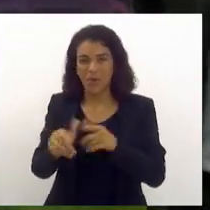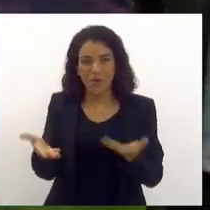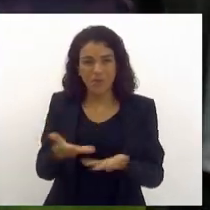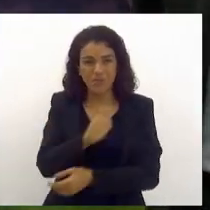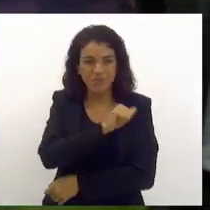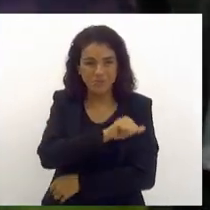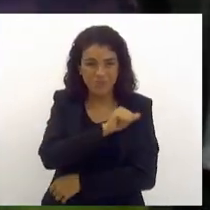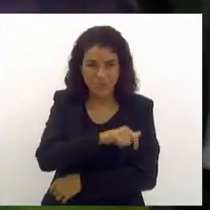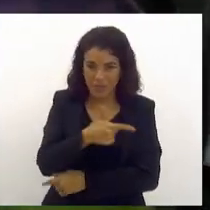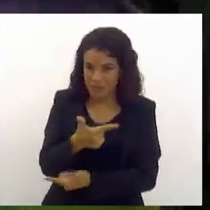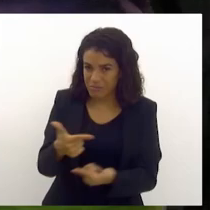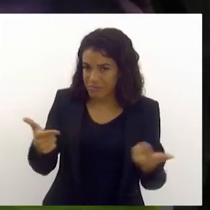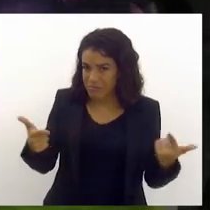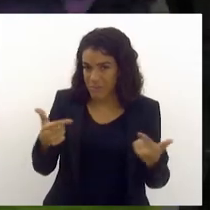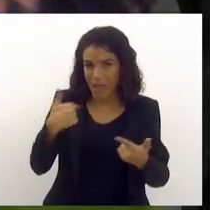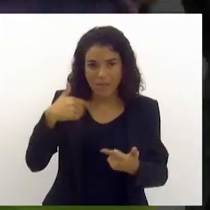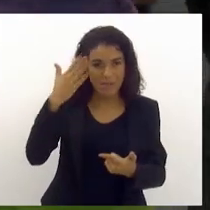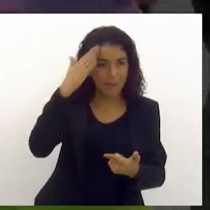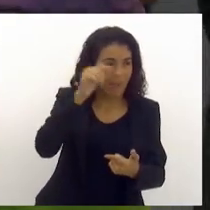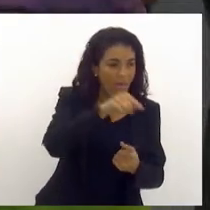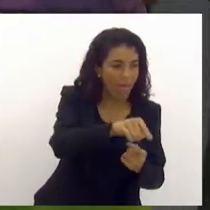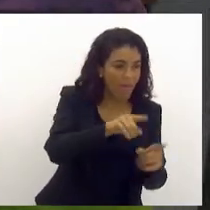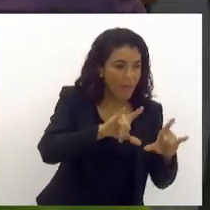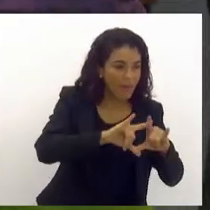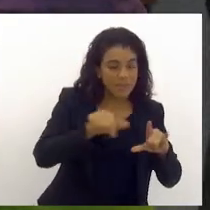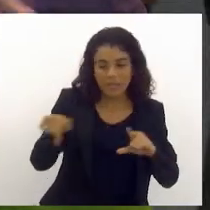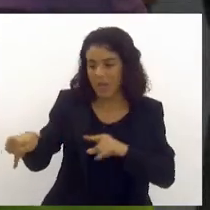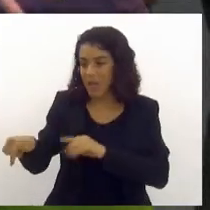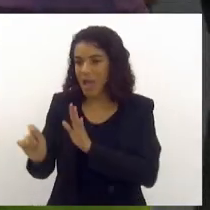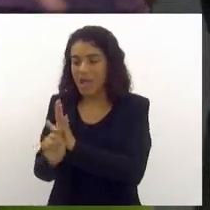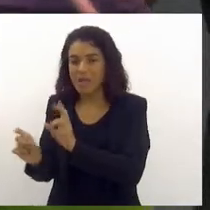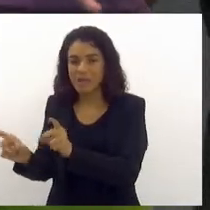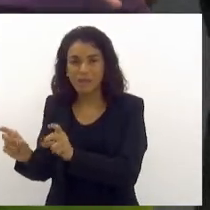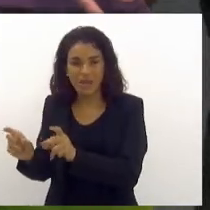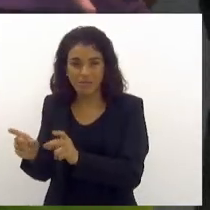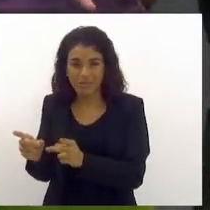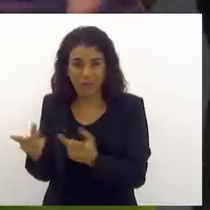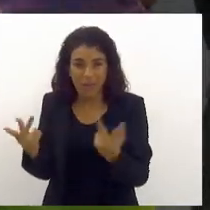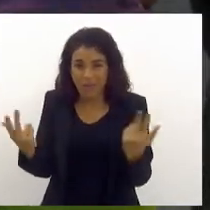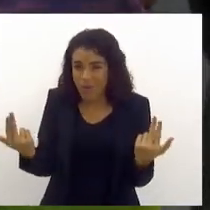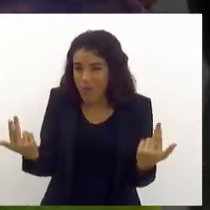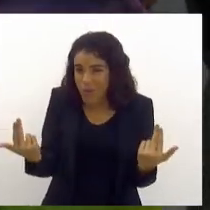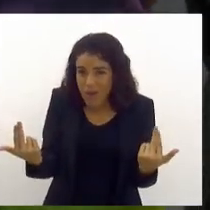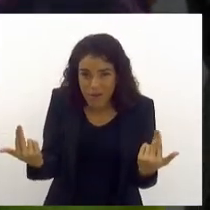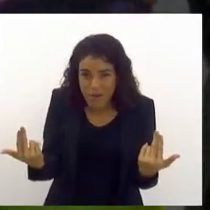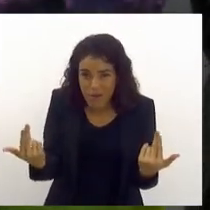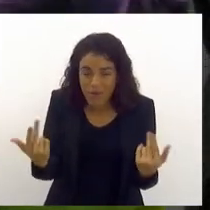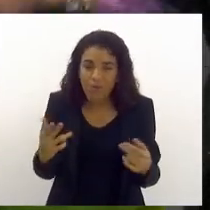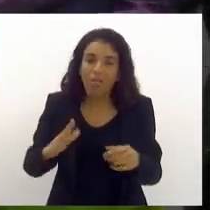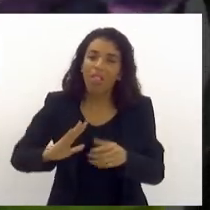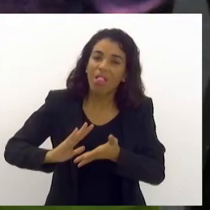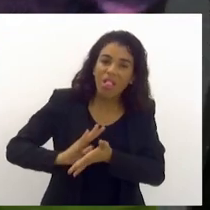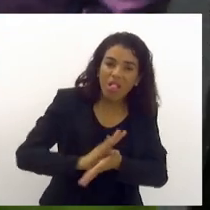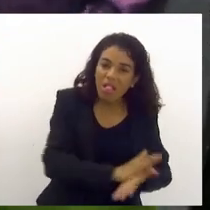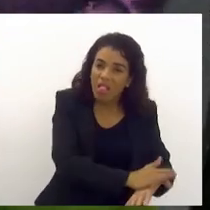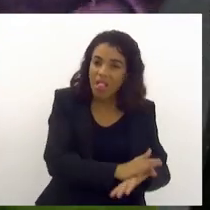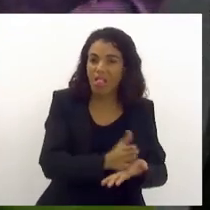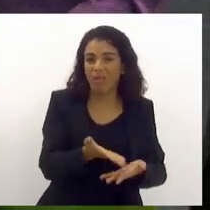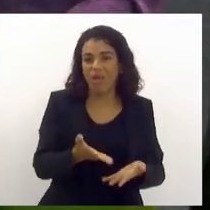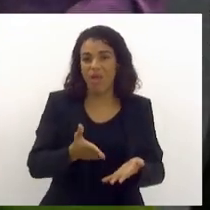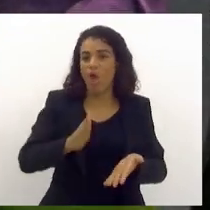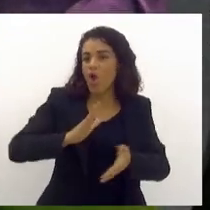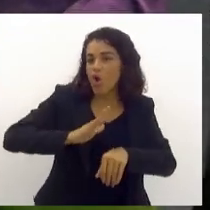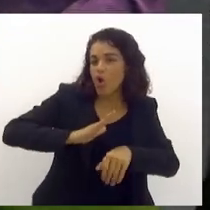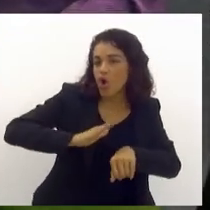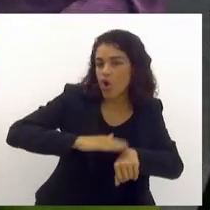hoje não dá mais para distinguir quem é milícia, quem é tráfico. A prática são as mesmas. Oprime o cidadão, cobra um